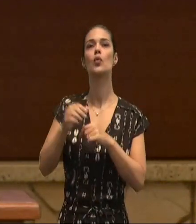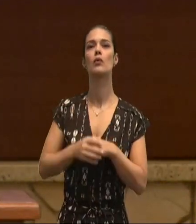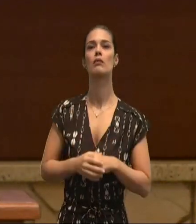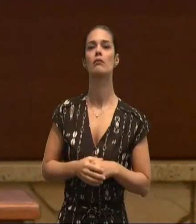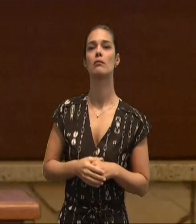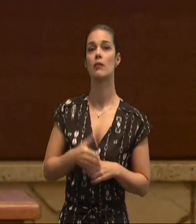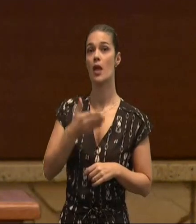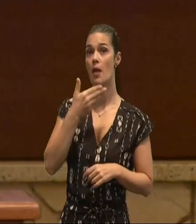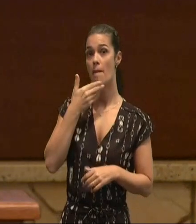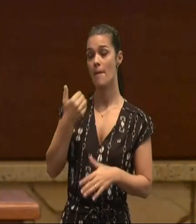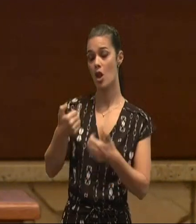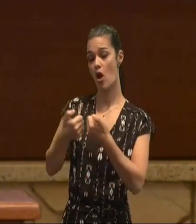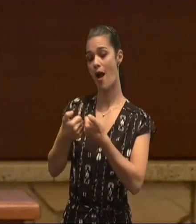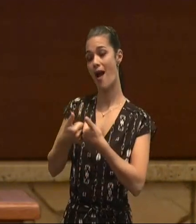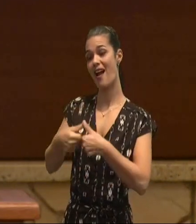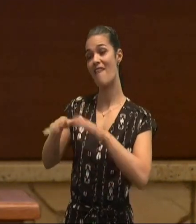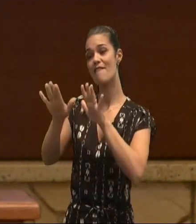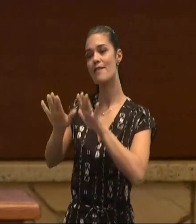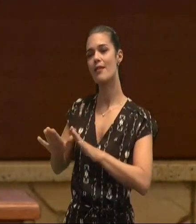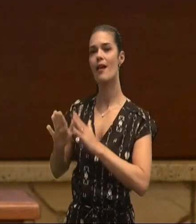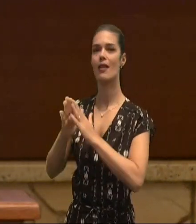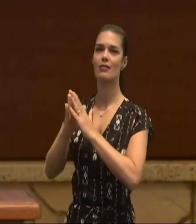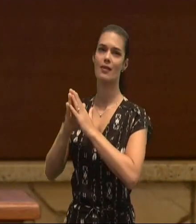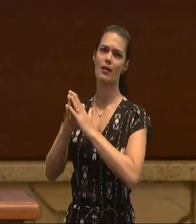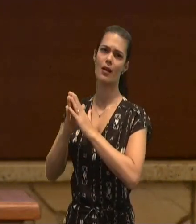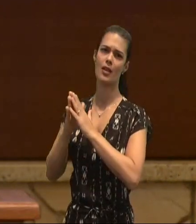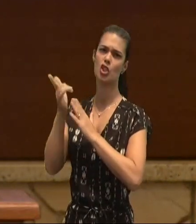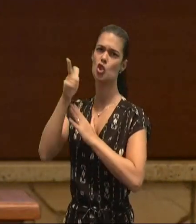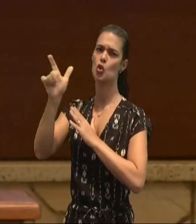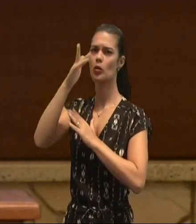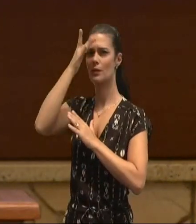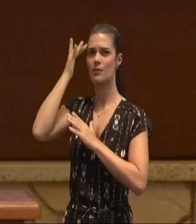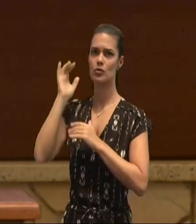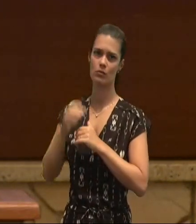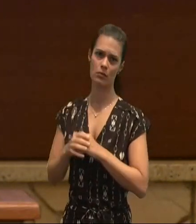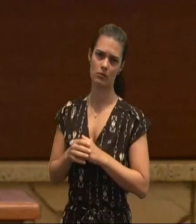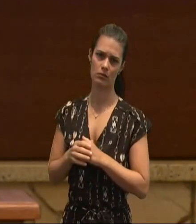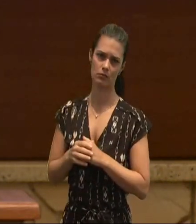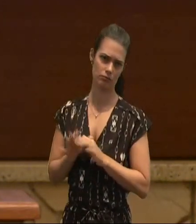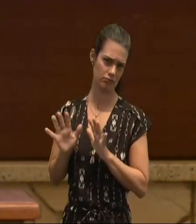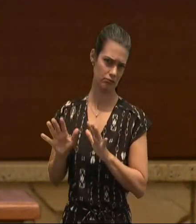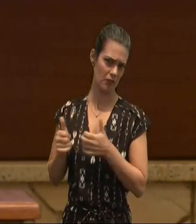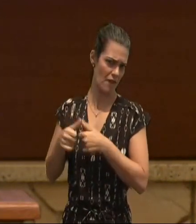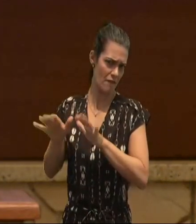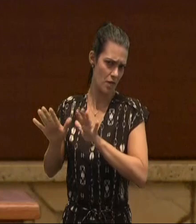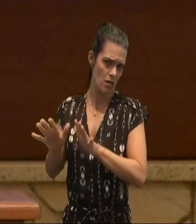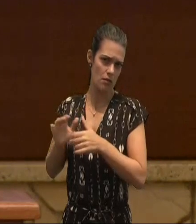de alguém, até que ele pensasse em outra alternativa.